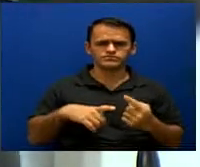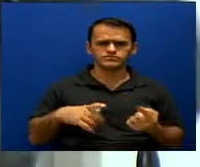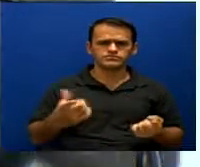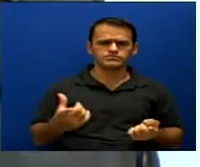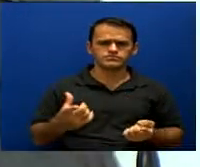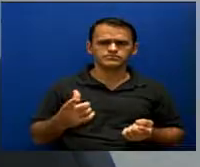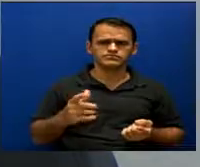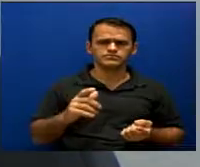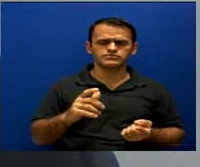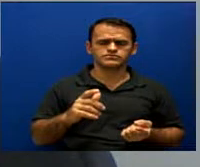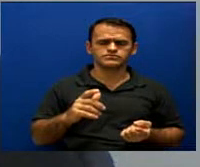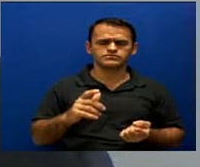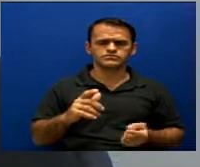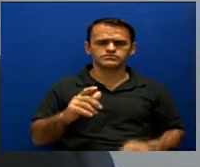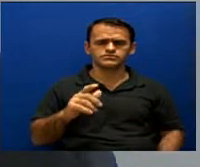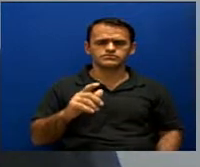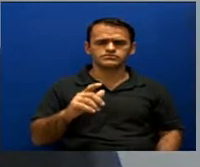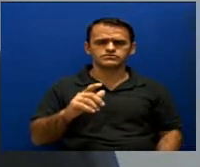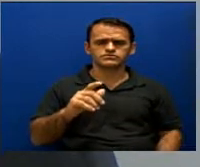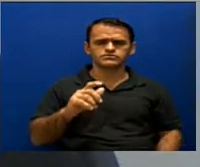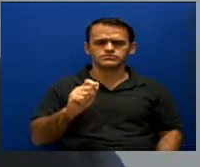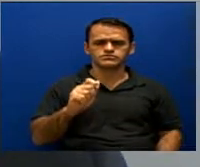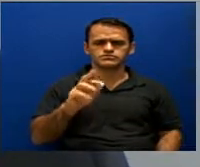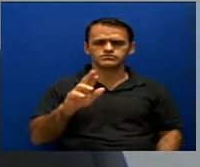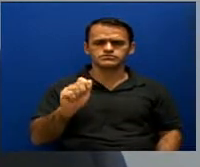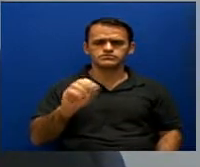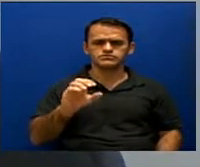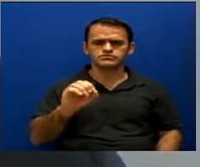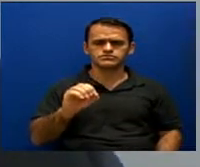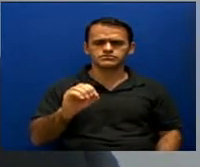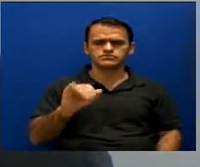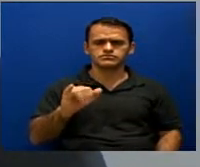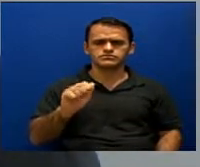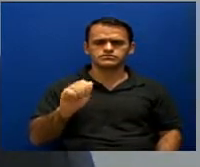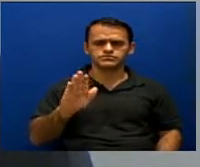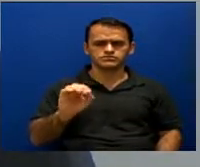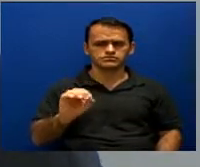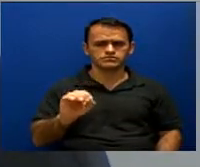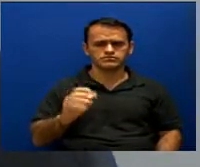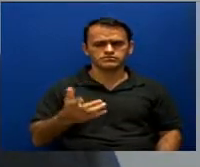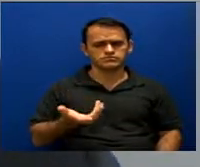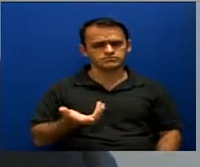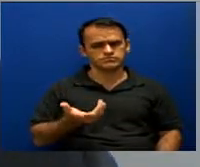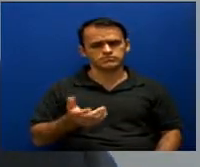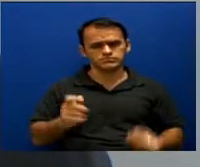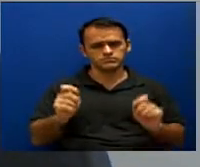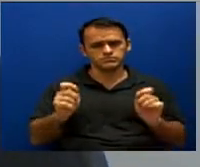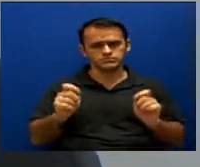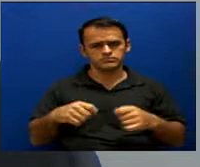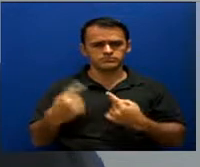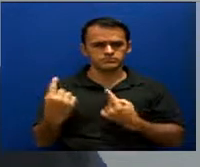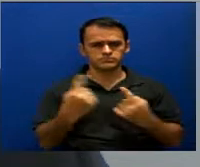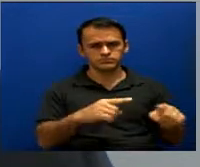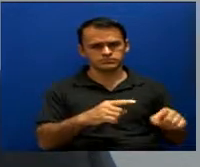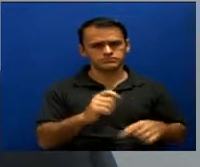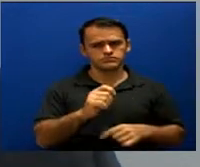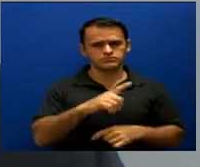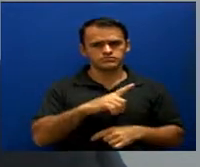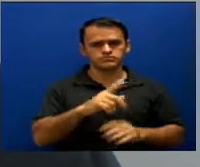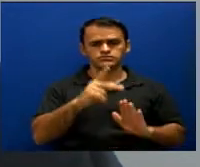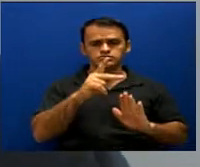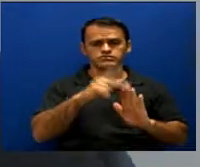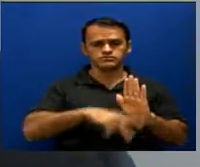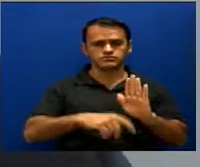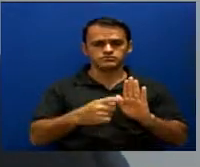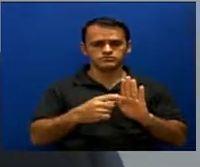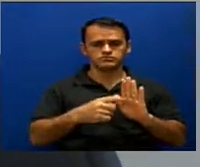Araçoiaba. Sim, senhor. Eu concordo. Obrigado. Mas como não é responsabilidade direta do município, sim, sim, pode ser derrubado lá no executivo. É isso que eu falo para o senhor.